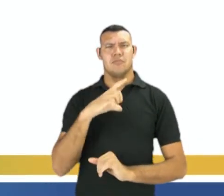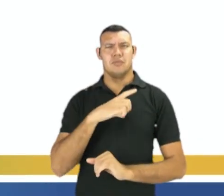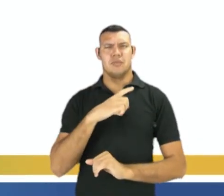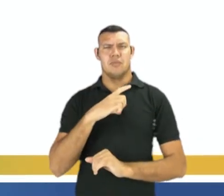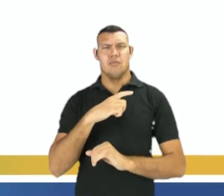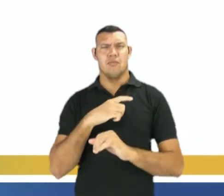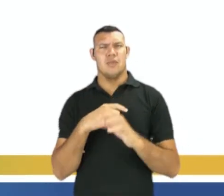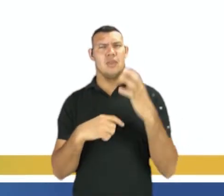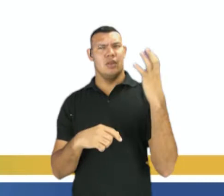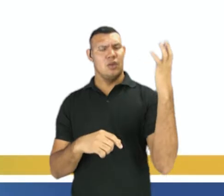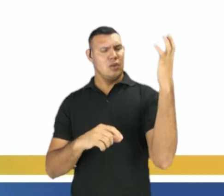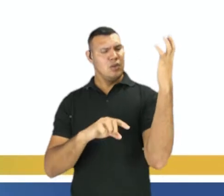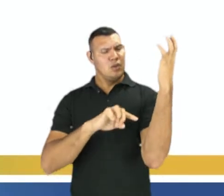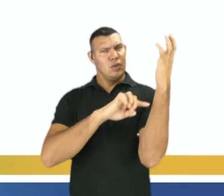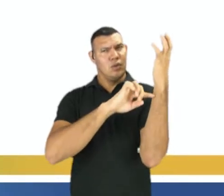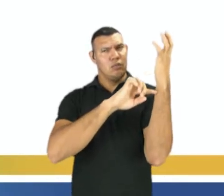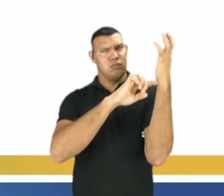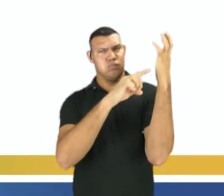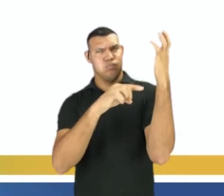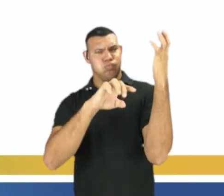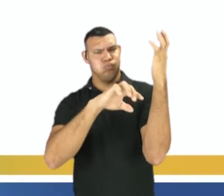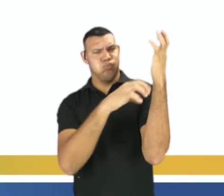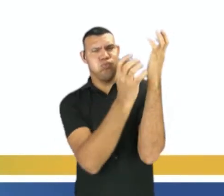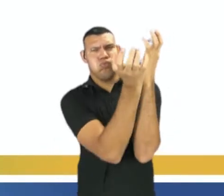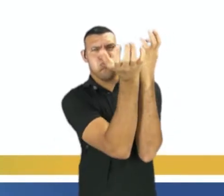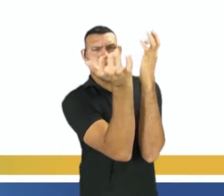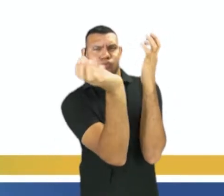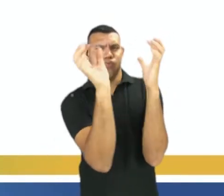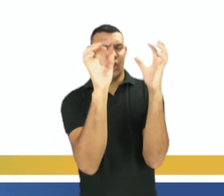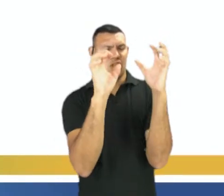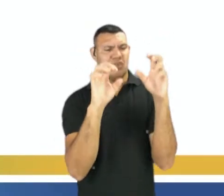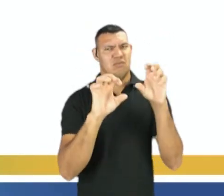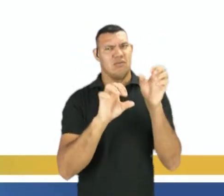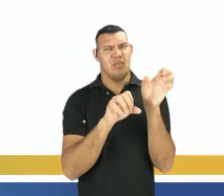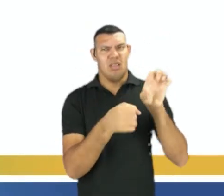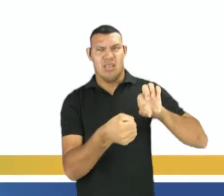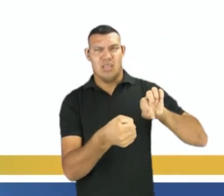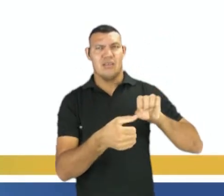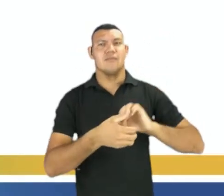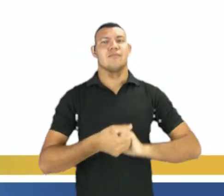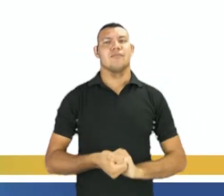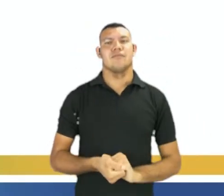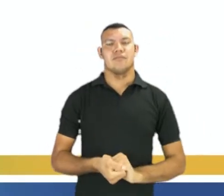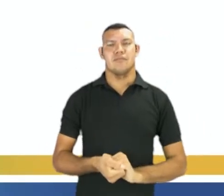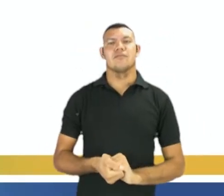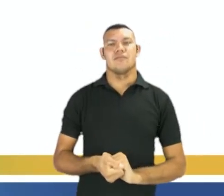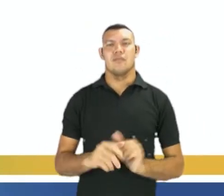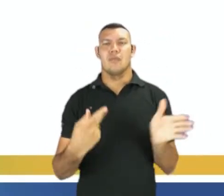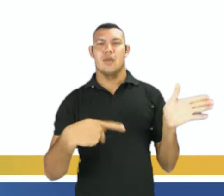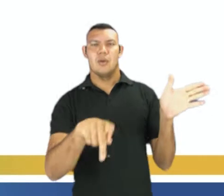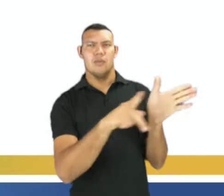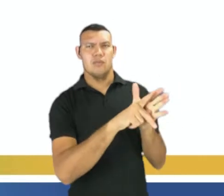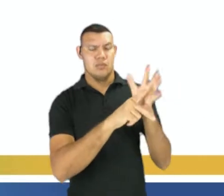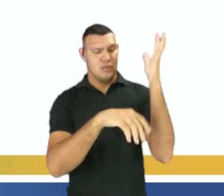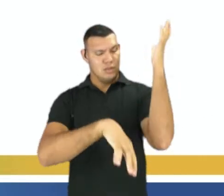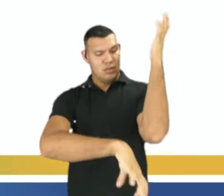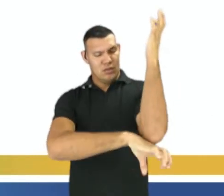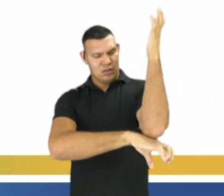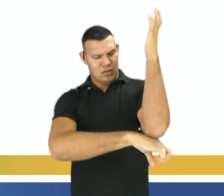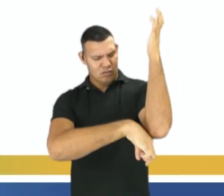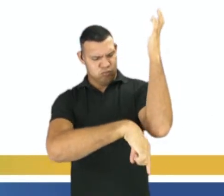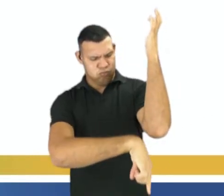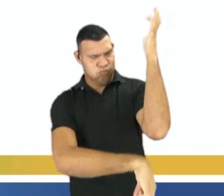retorcidas desenvolvidas por meios de arbustos, herbáceas, né? Vale lembrar que esse tipo de vegetação é determinado pela presença de raízes profundas